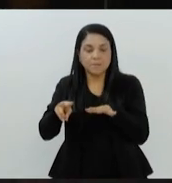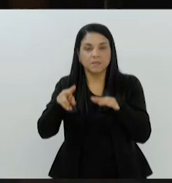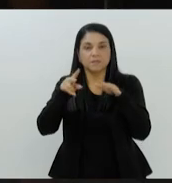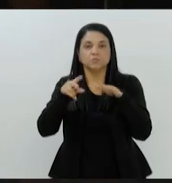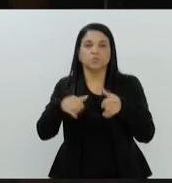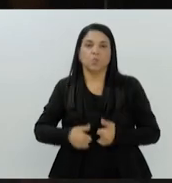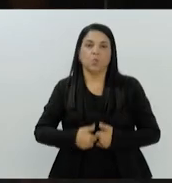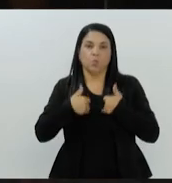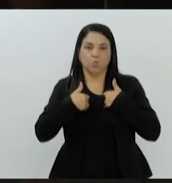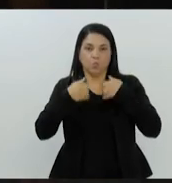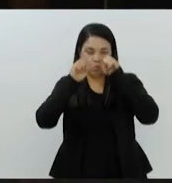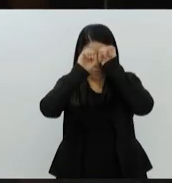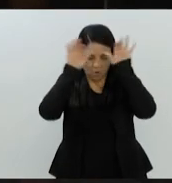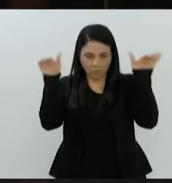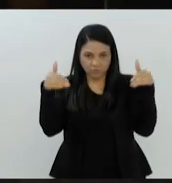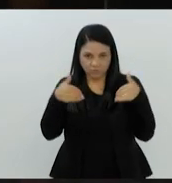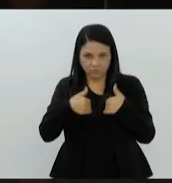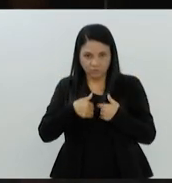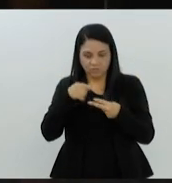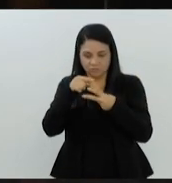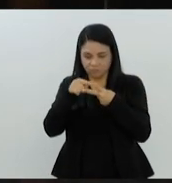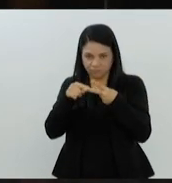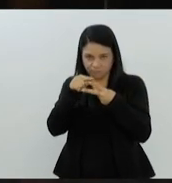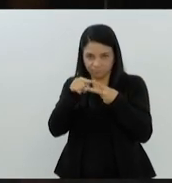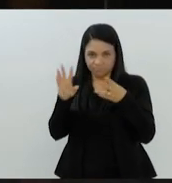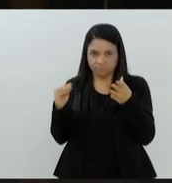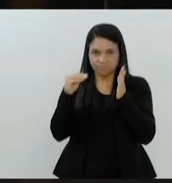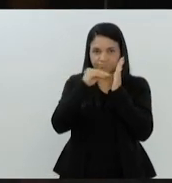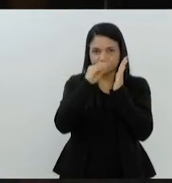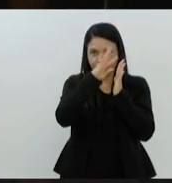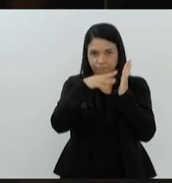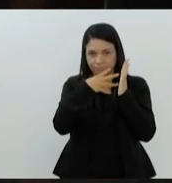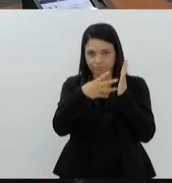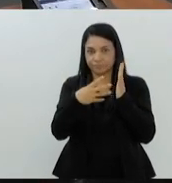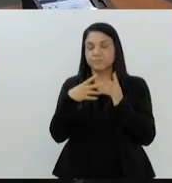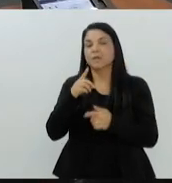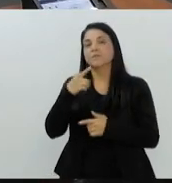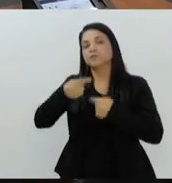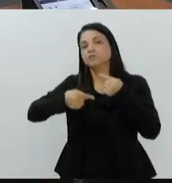Para discutir, a autora, a deputada Carla Machado.